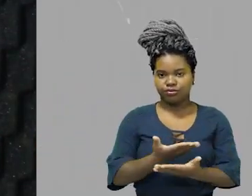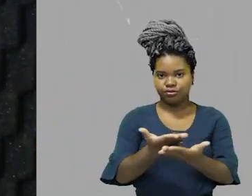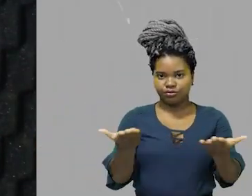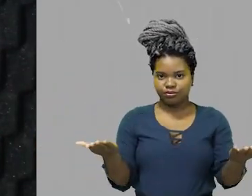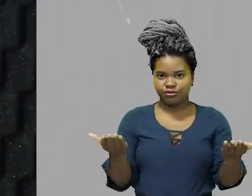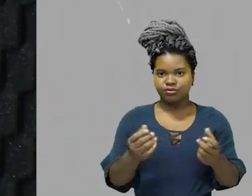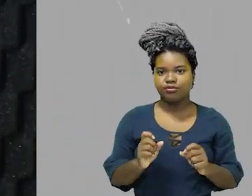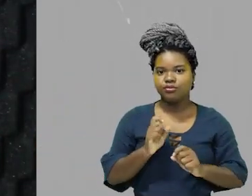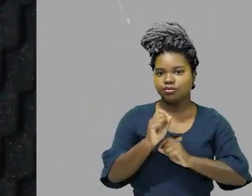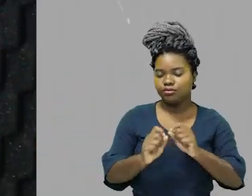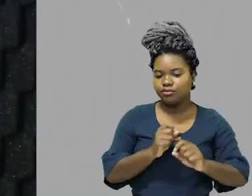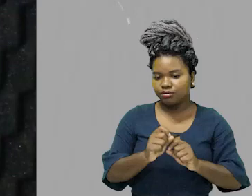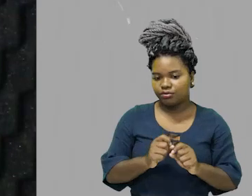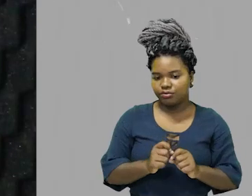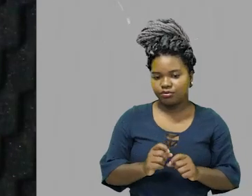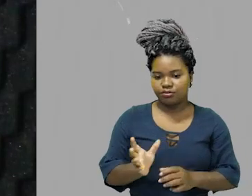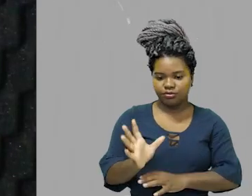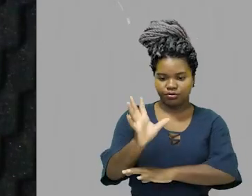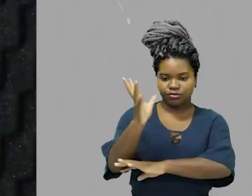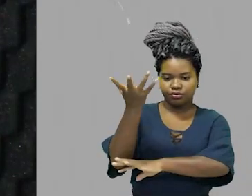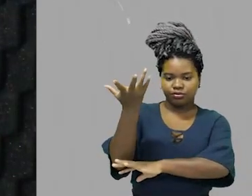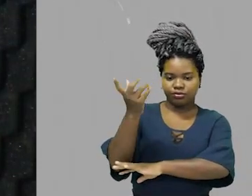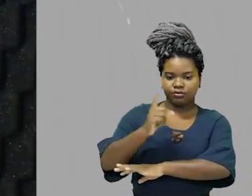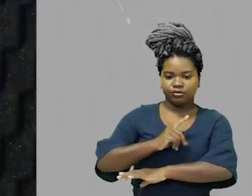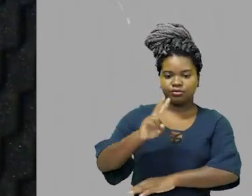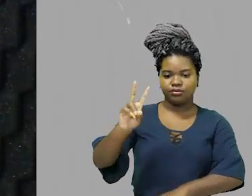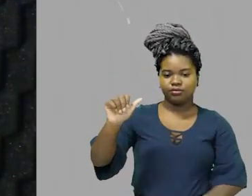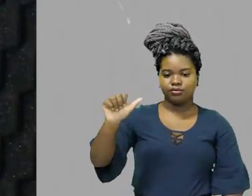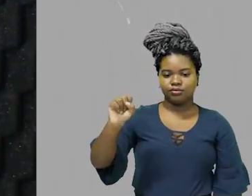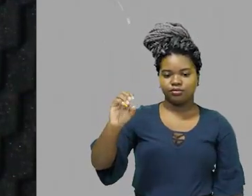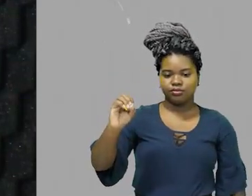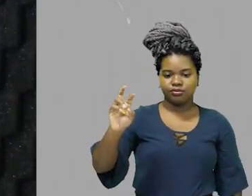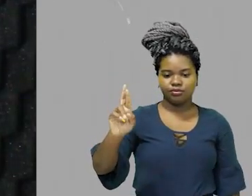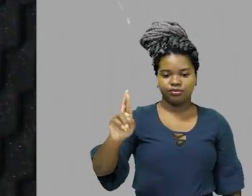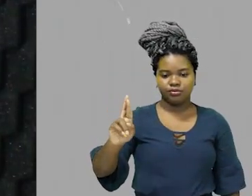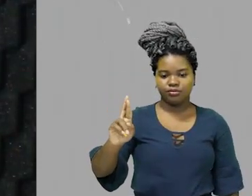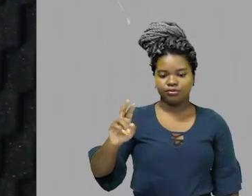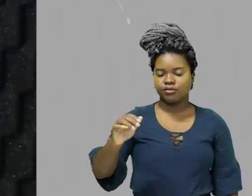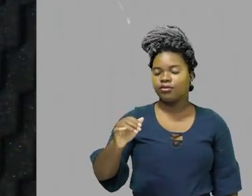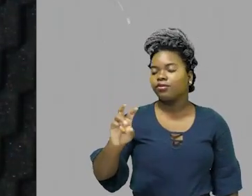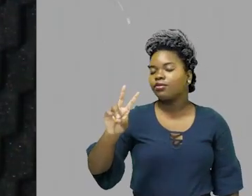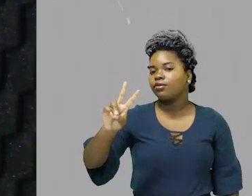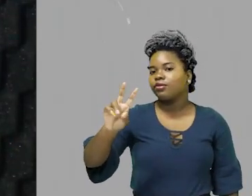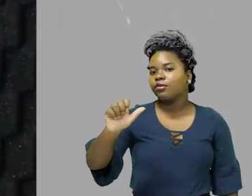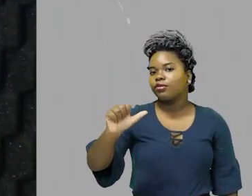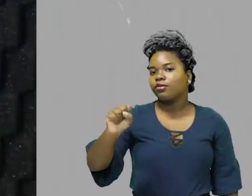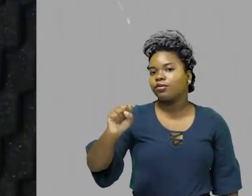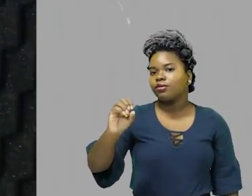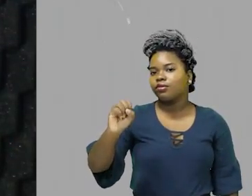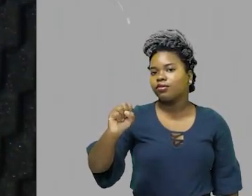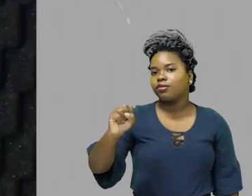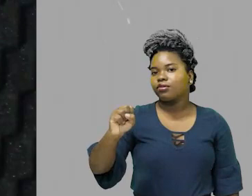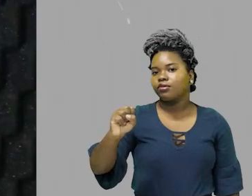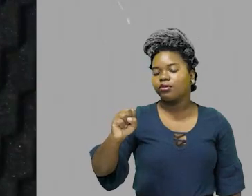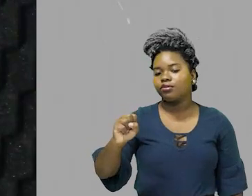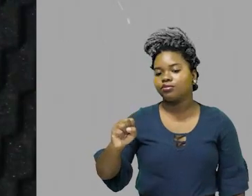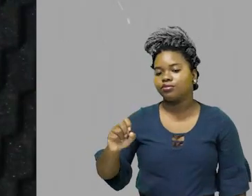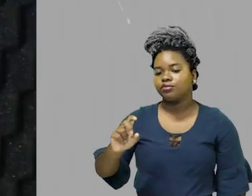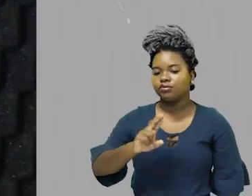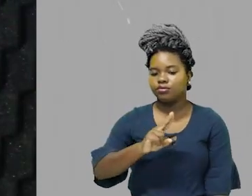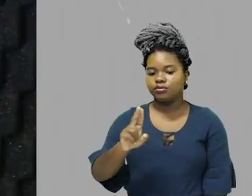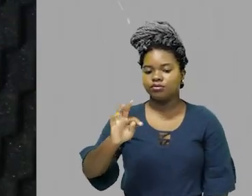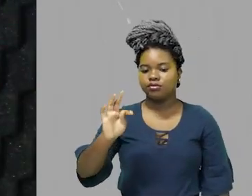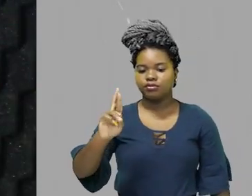seguinte, ó. As plantas que possuem vasos condutores, elas são chamadas de traqueófitas. As